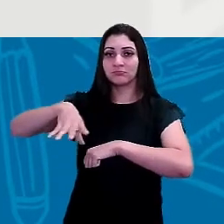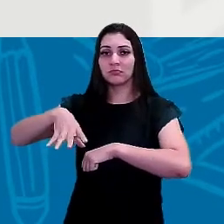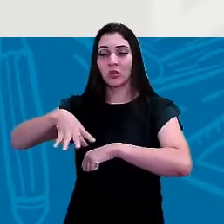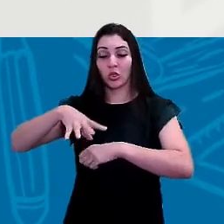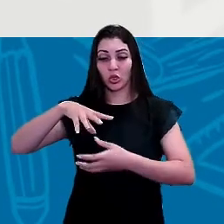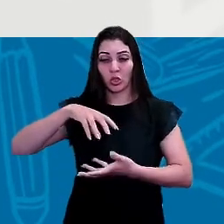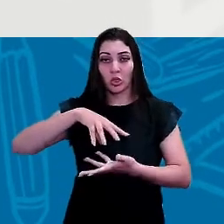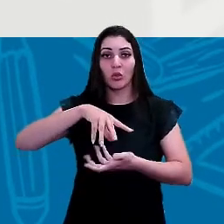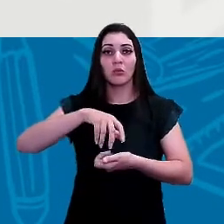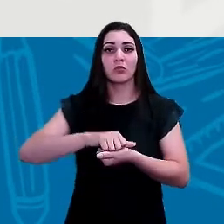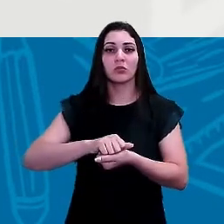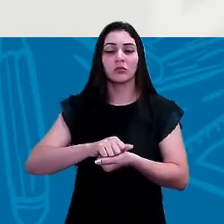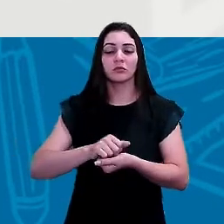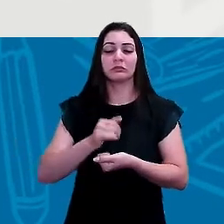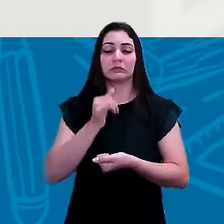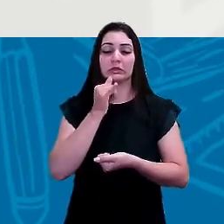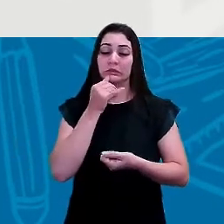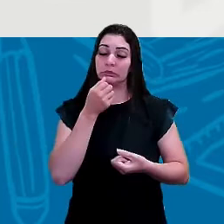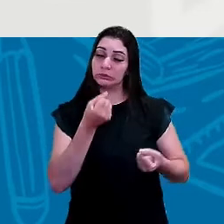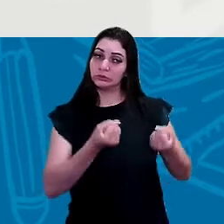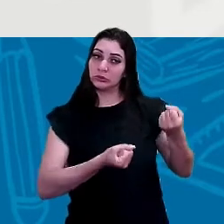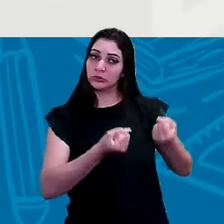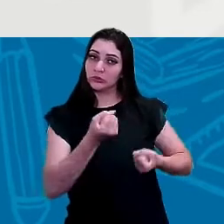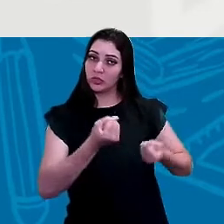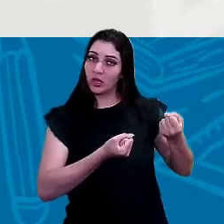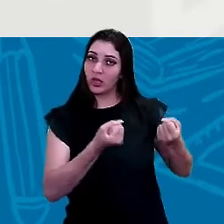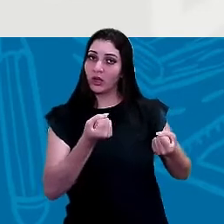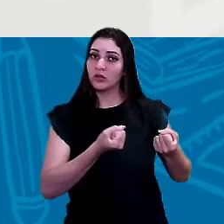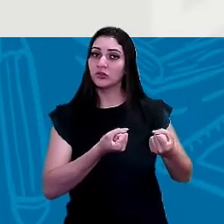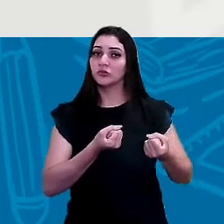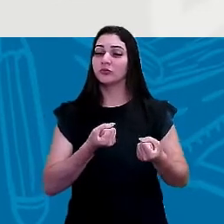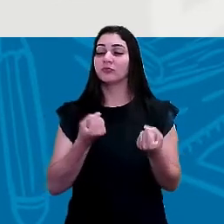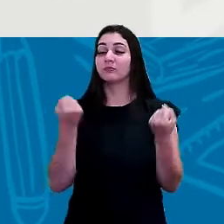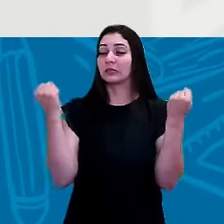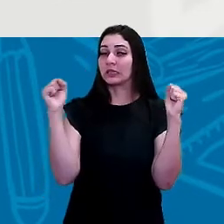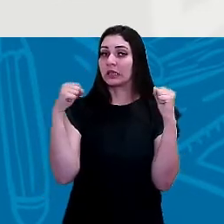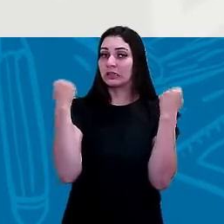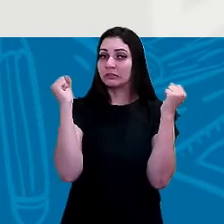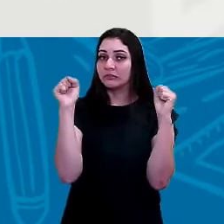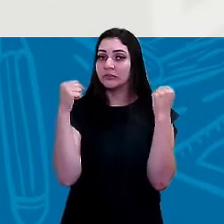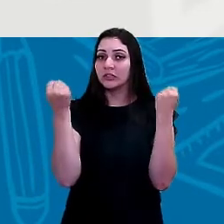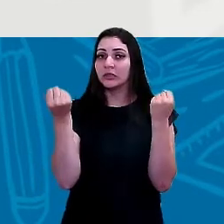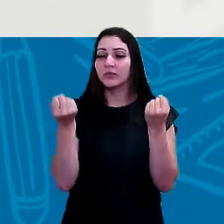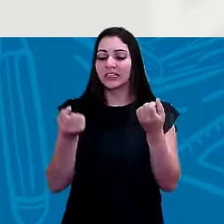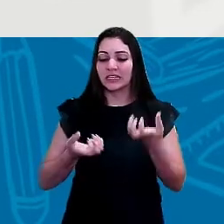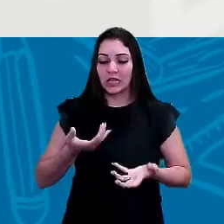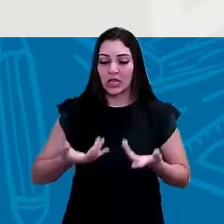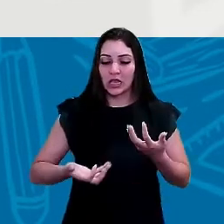atmosfera, seja pelos carros, seja pelas fábricas, né? Então a queima desse